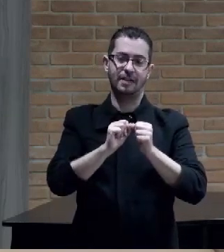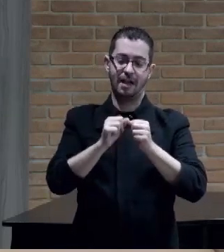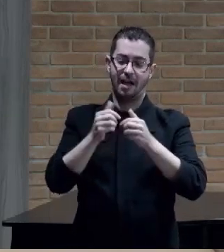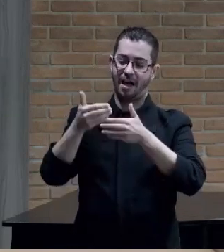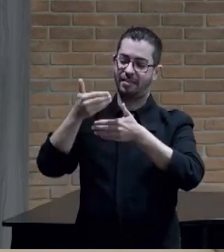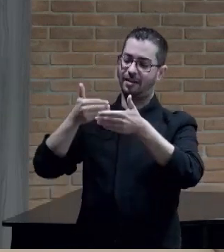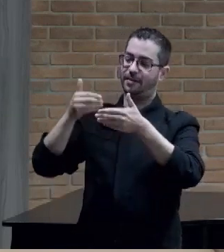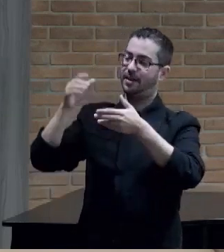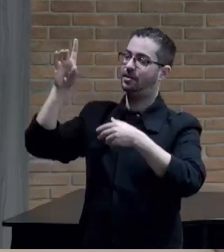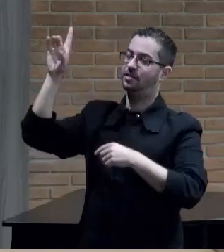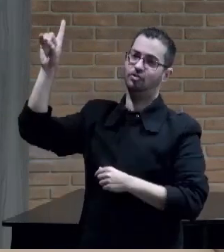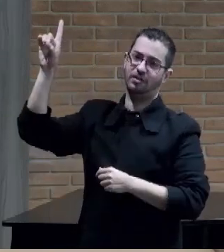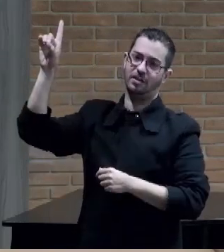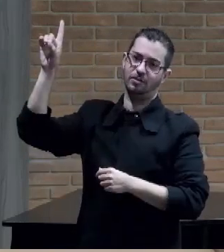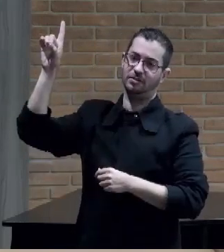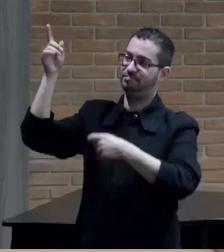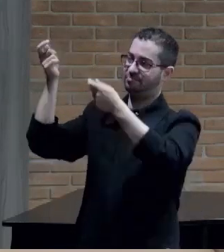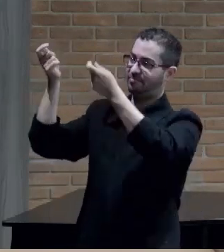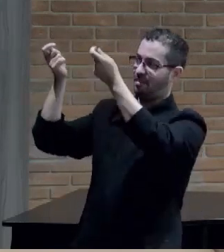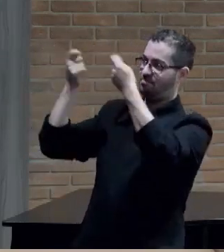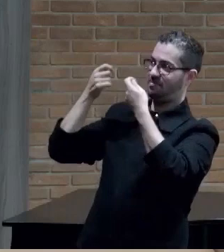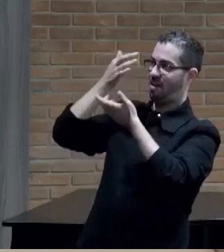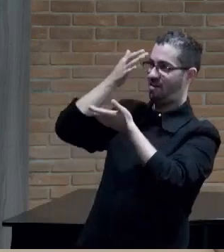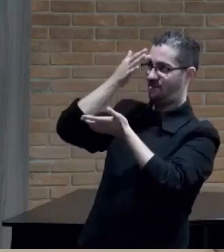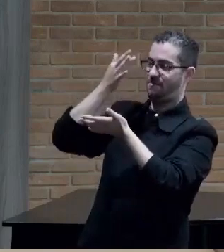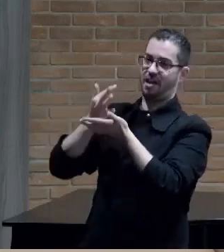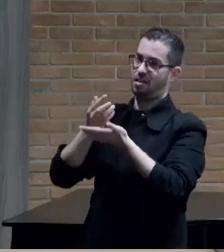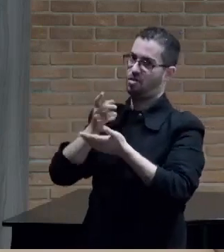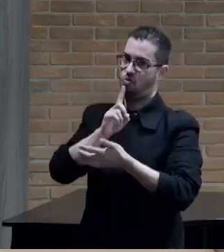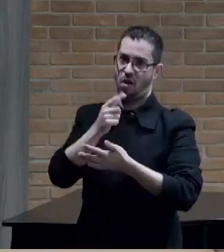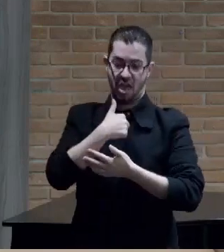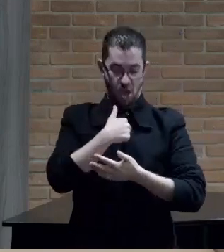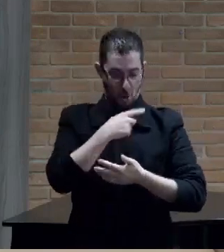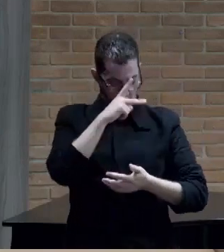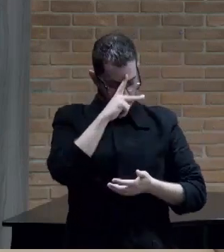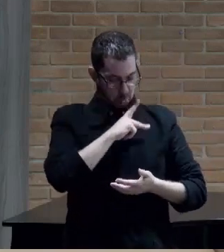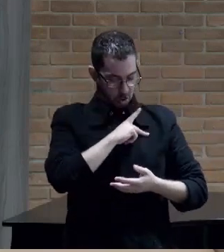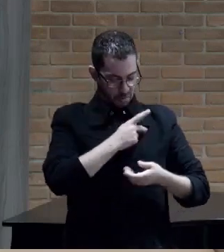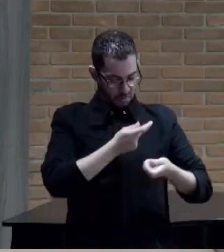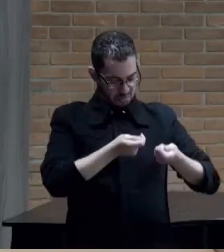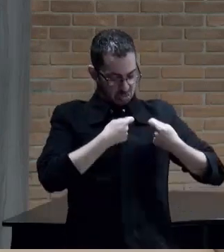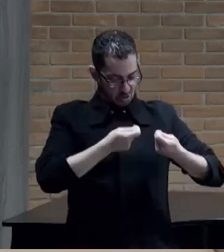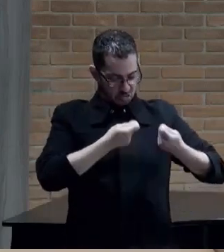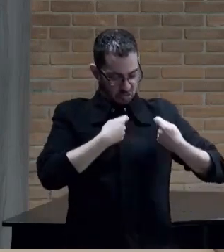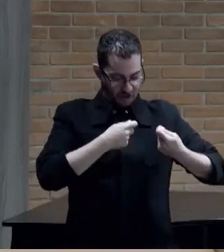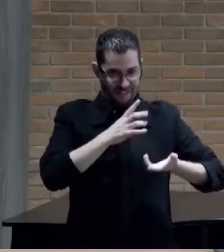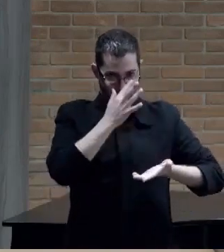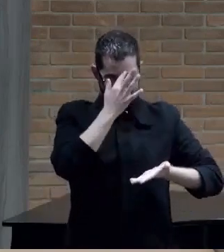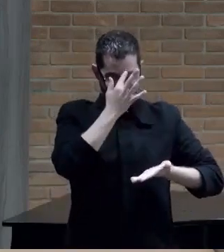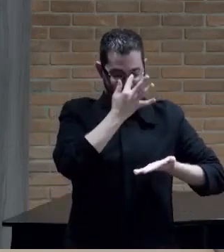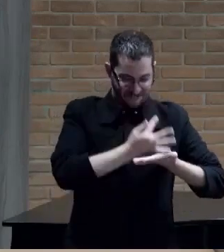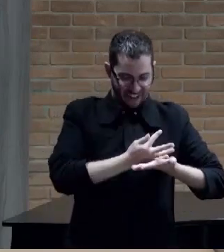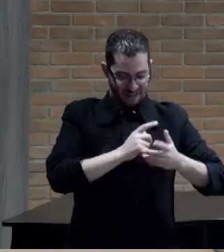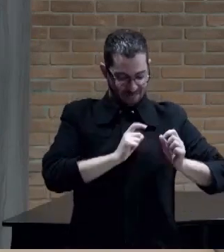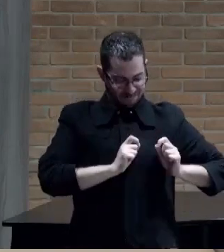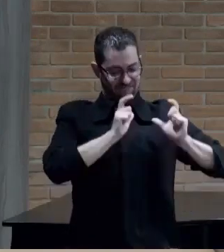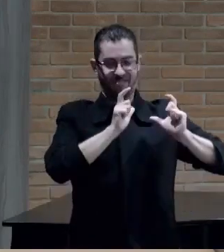Deus. Não é algo produzido por mim, não é algo produzido por